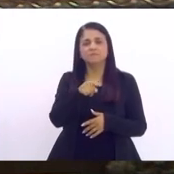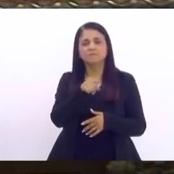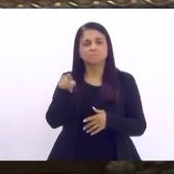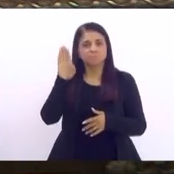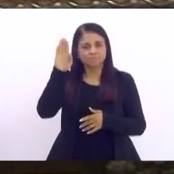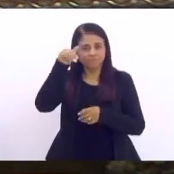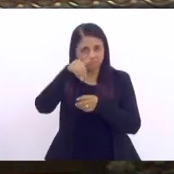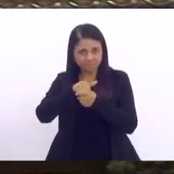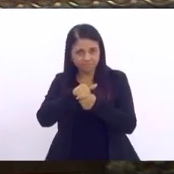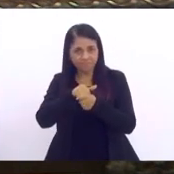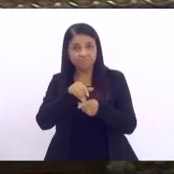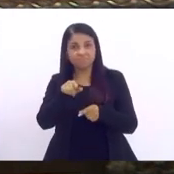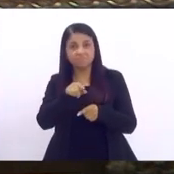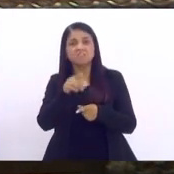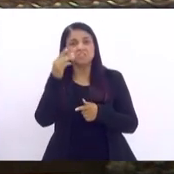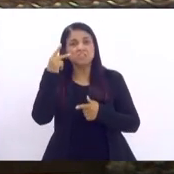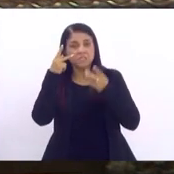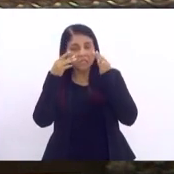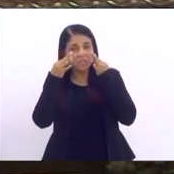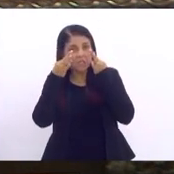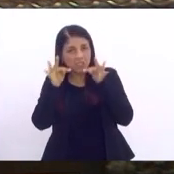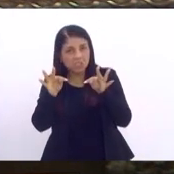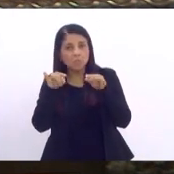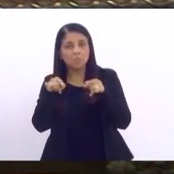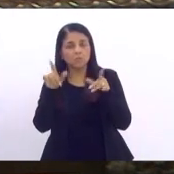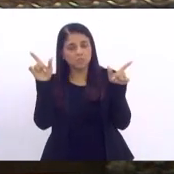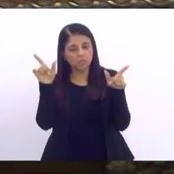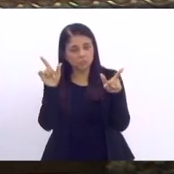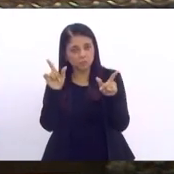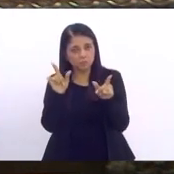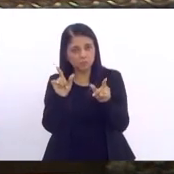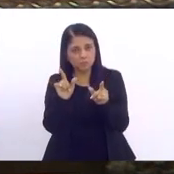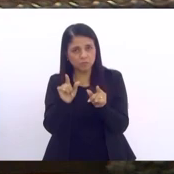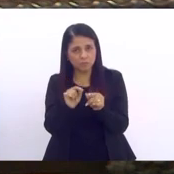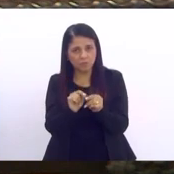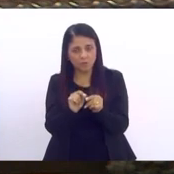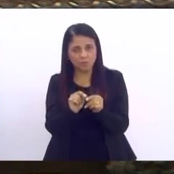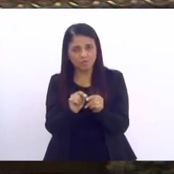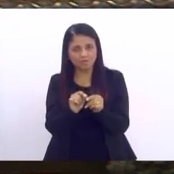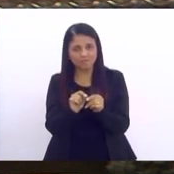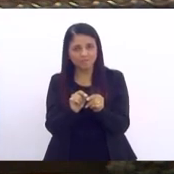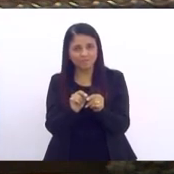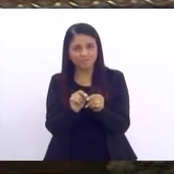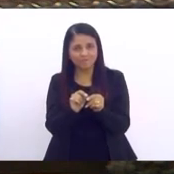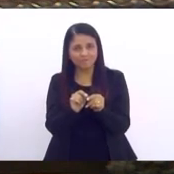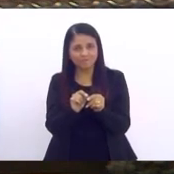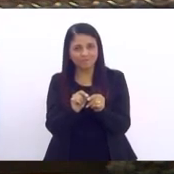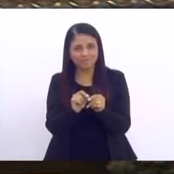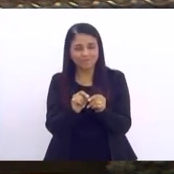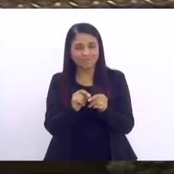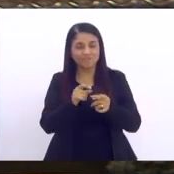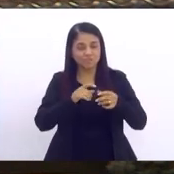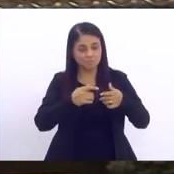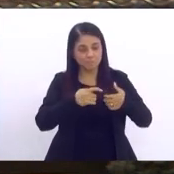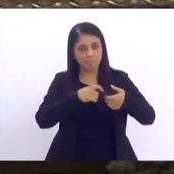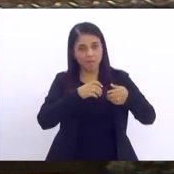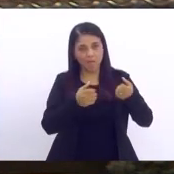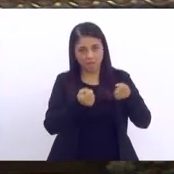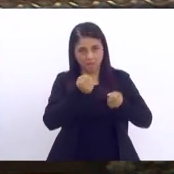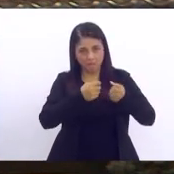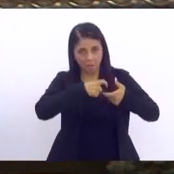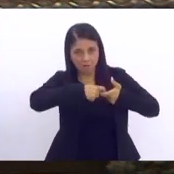testemunhas da diminuição, vista a olho nu, da quantidade de reboques hoje no estado do Rio de